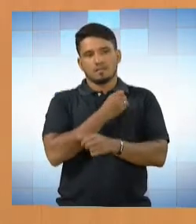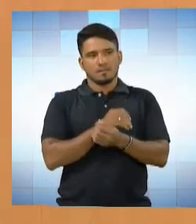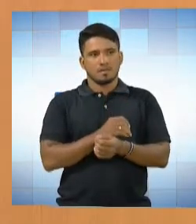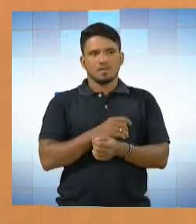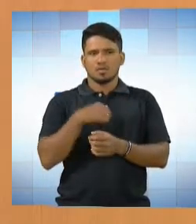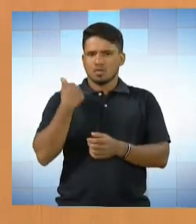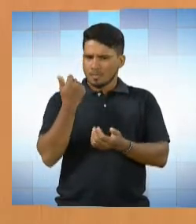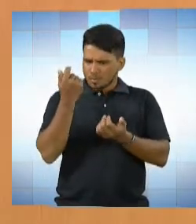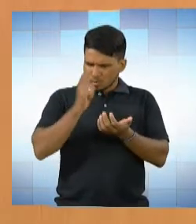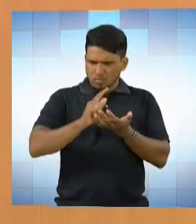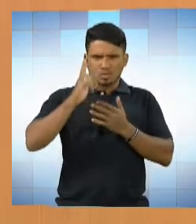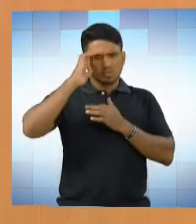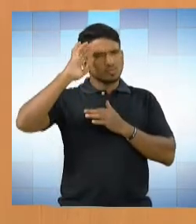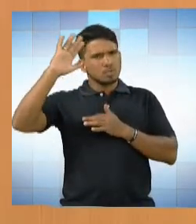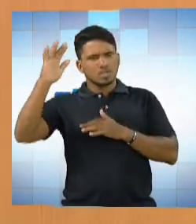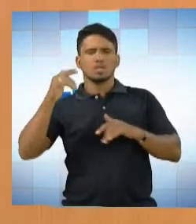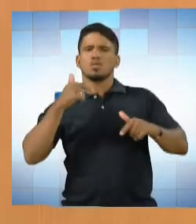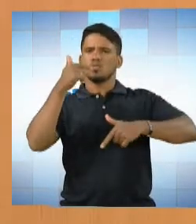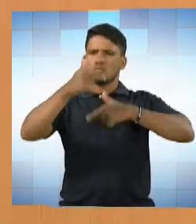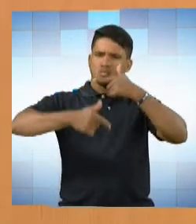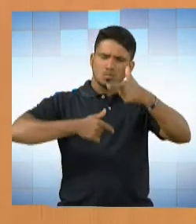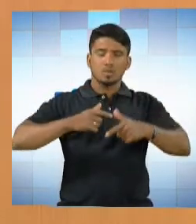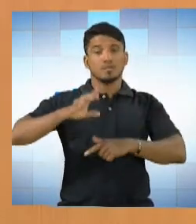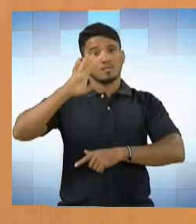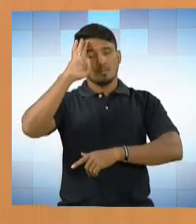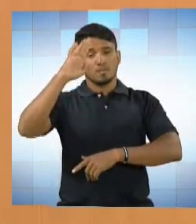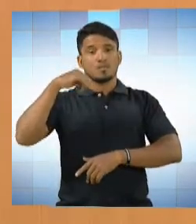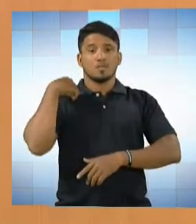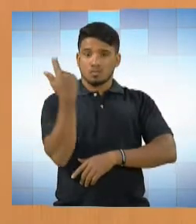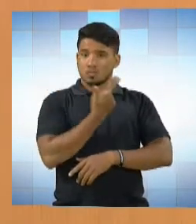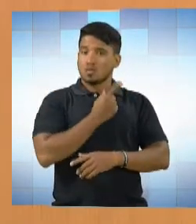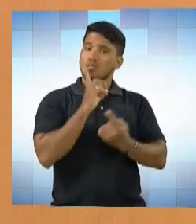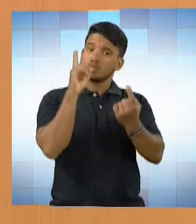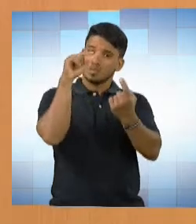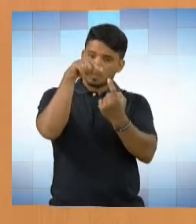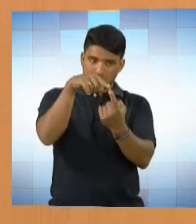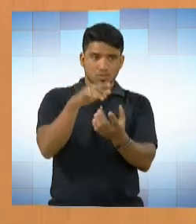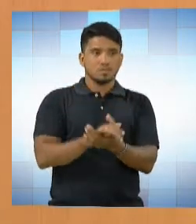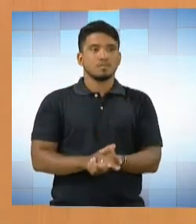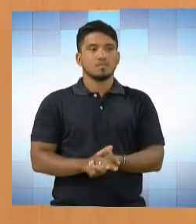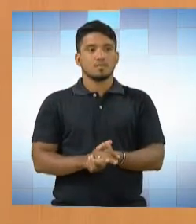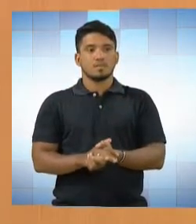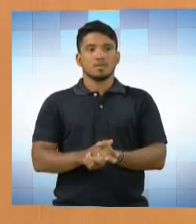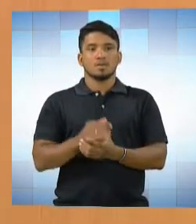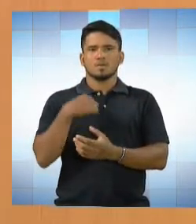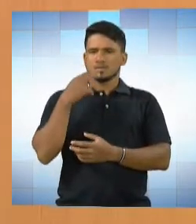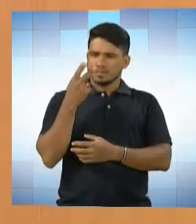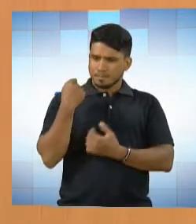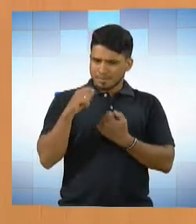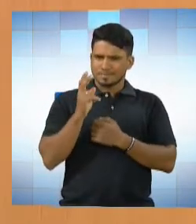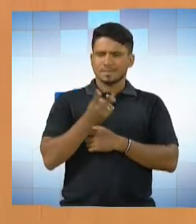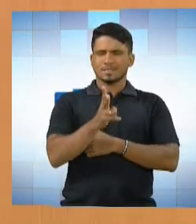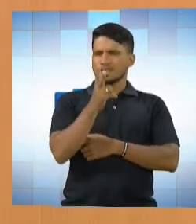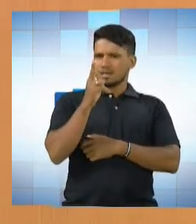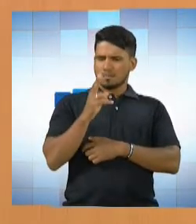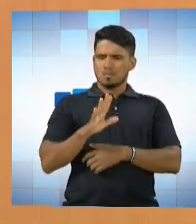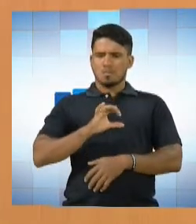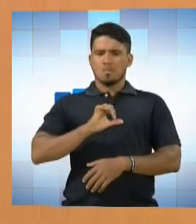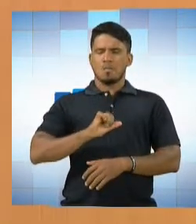Vamos continuar sonhando, batalhando, principalmente pelos nossos objetivos. Sejamos sempre